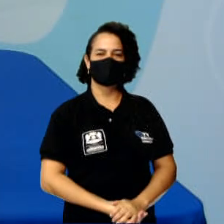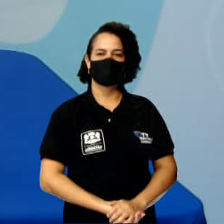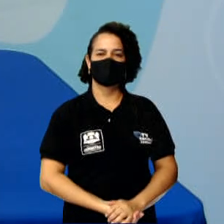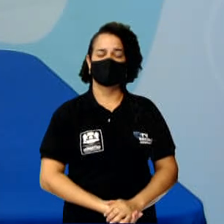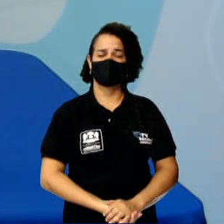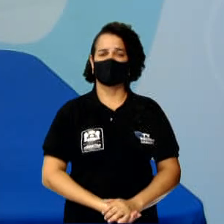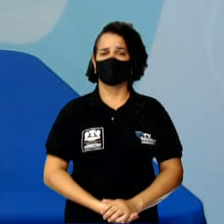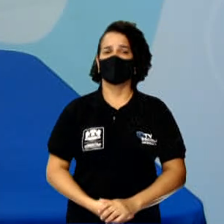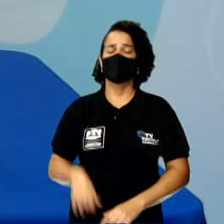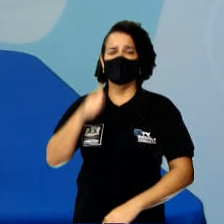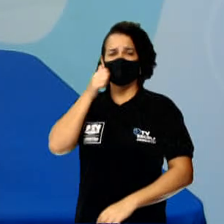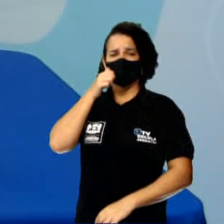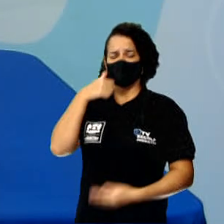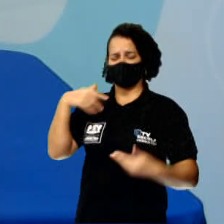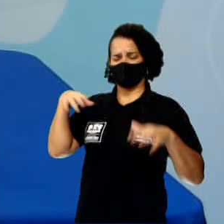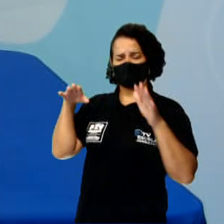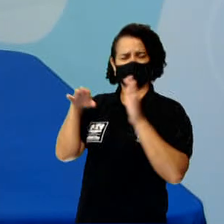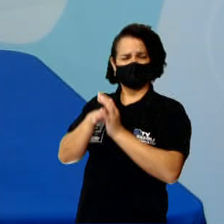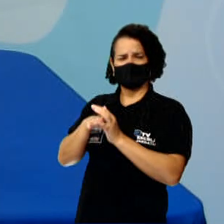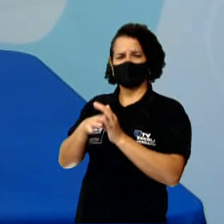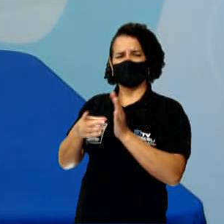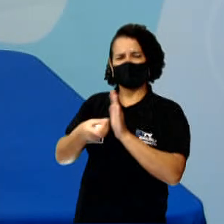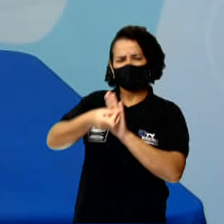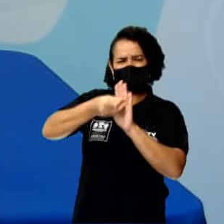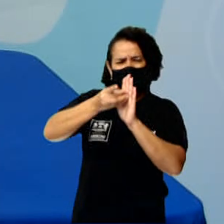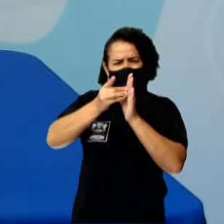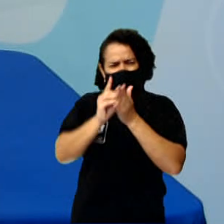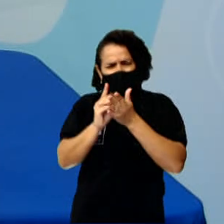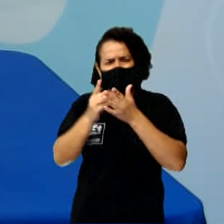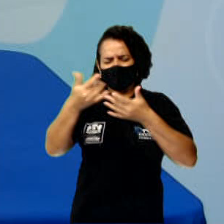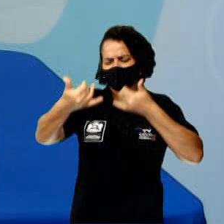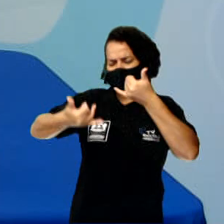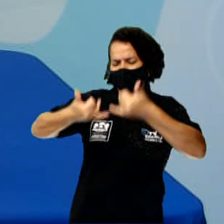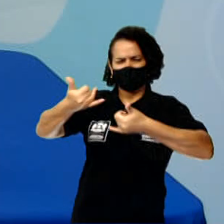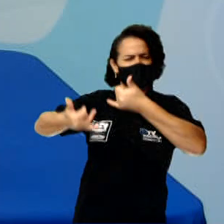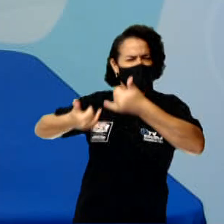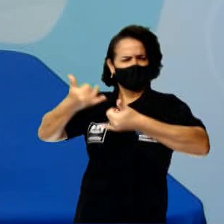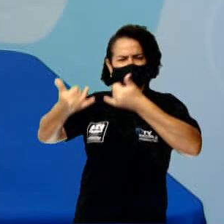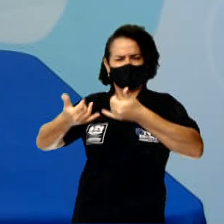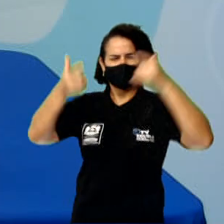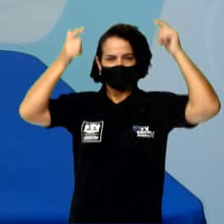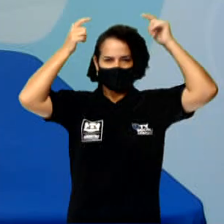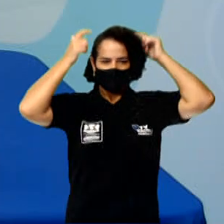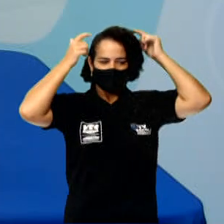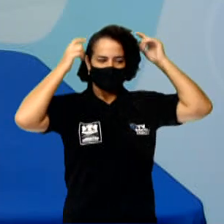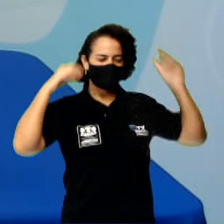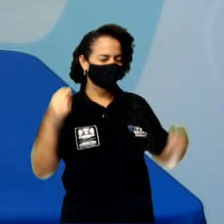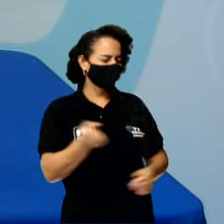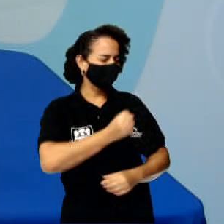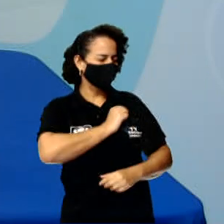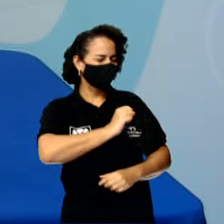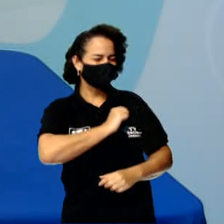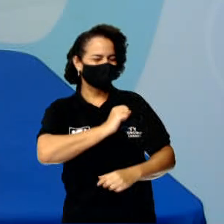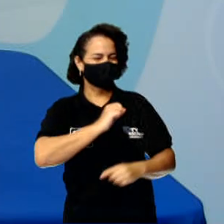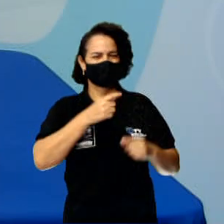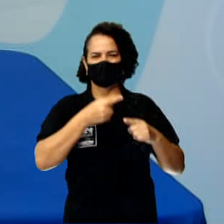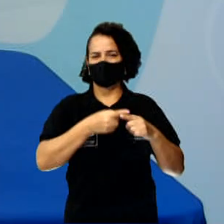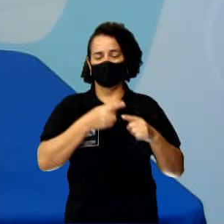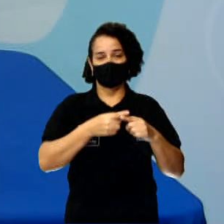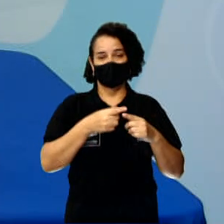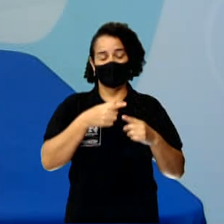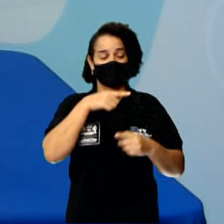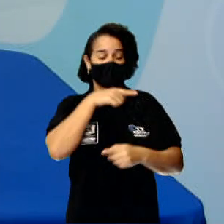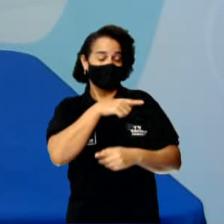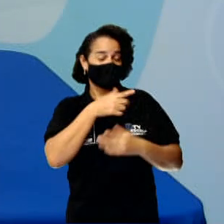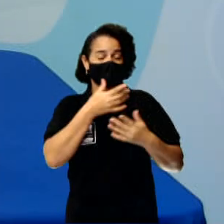chegavam cedo, brincavam bem à vontade e a rainha adorava aquilo, porque na verdade não gostava de ficar